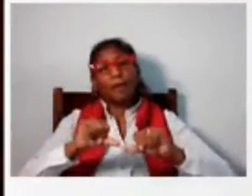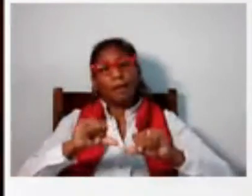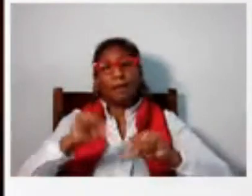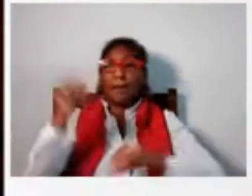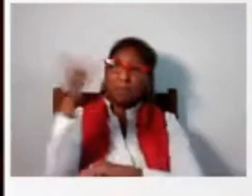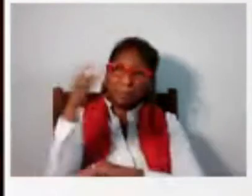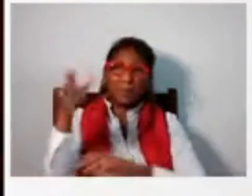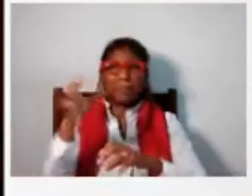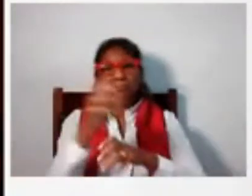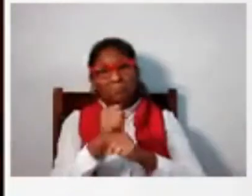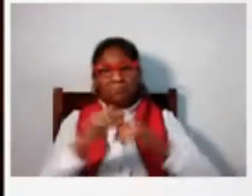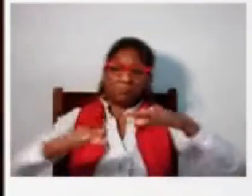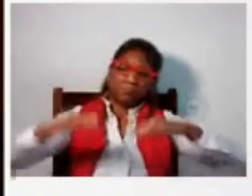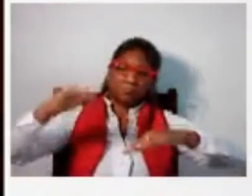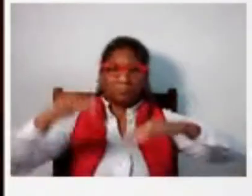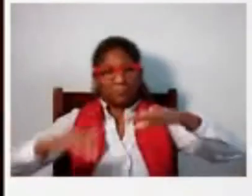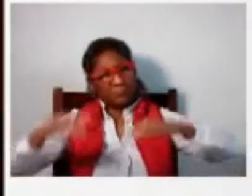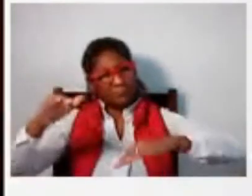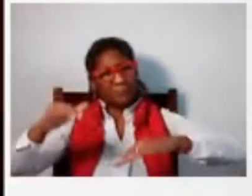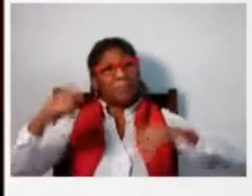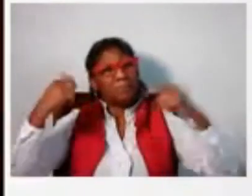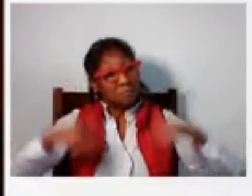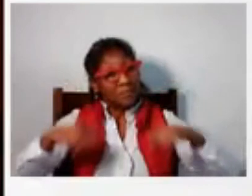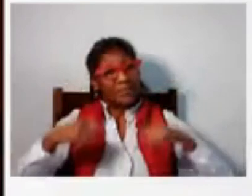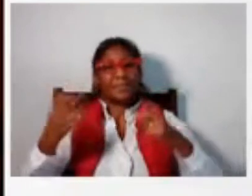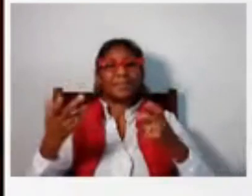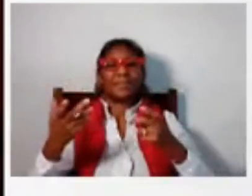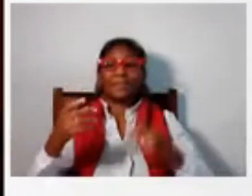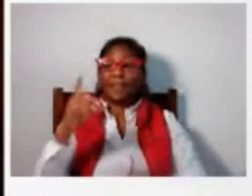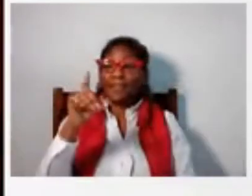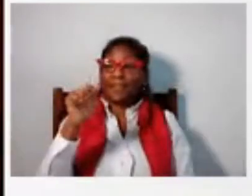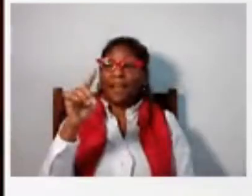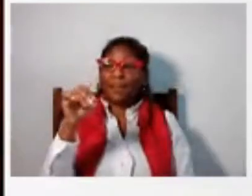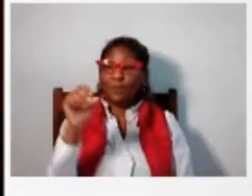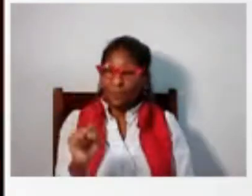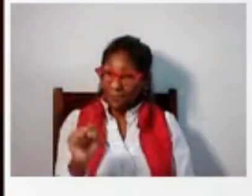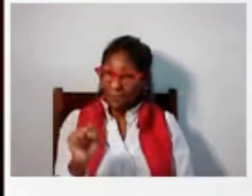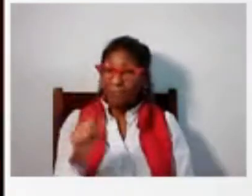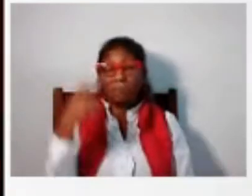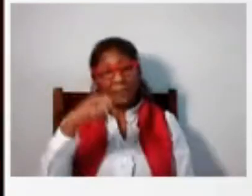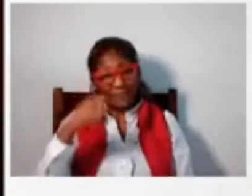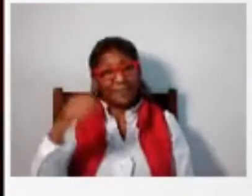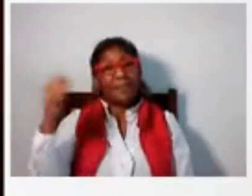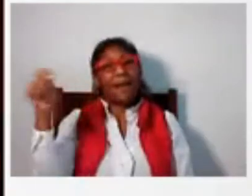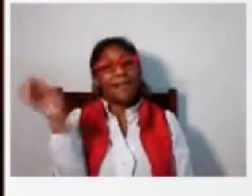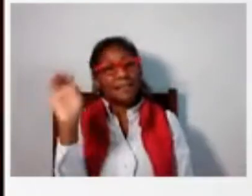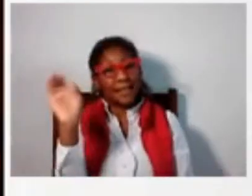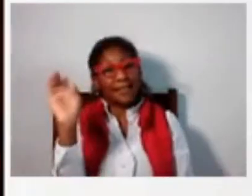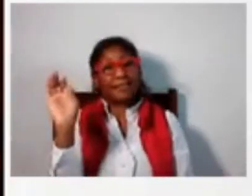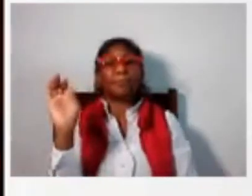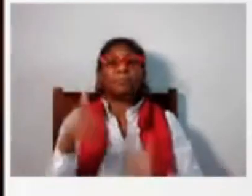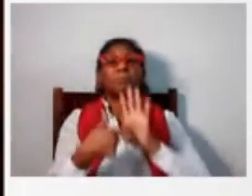uma estabilidade, mas sempre com base nos dados, na informação, na ciência. Por isso que a gente traz aqui todas essas informações que embasaram